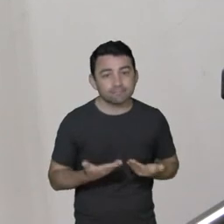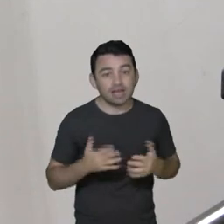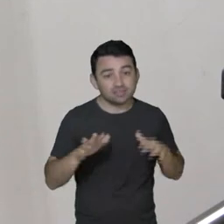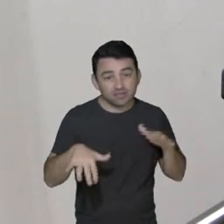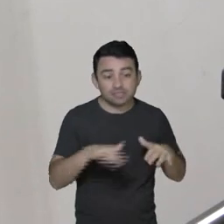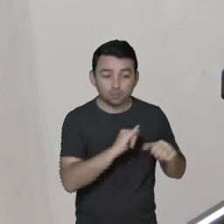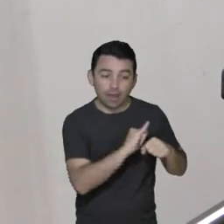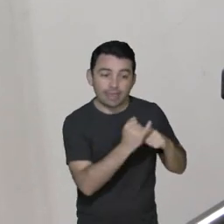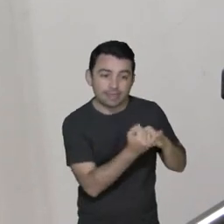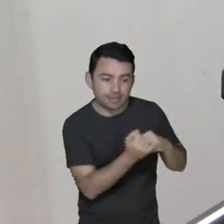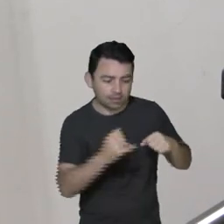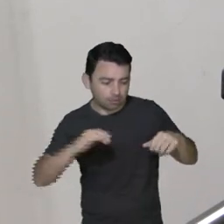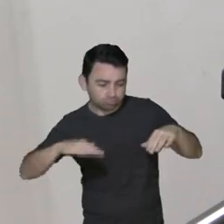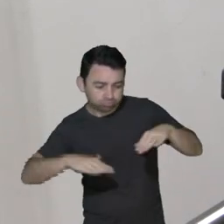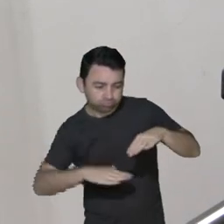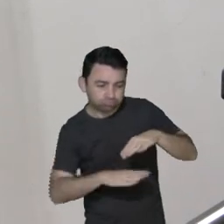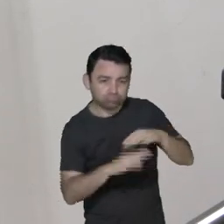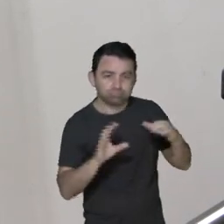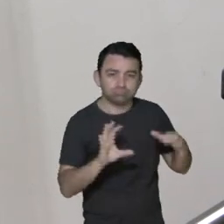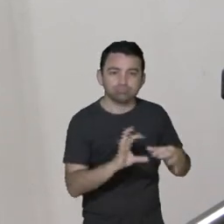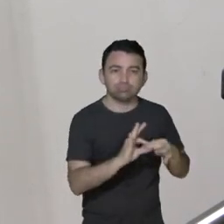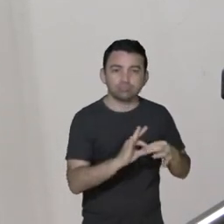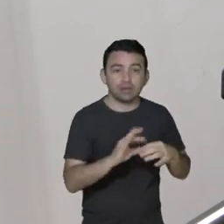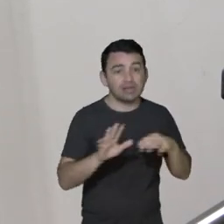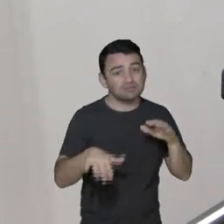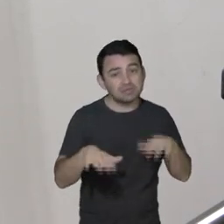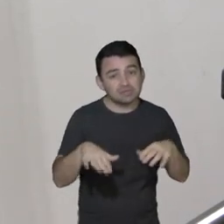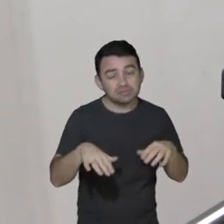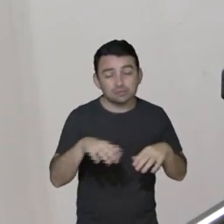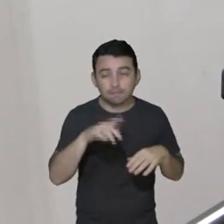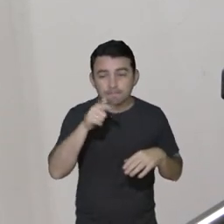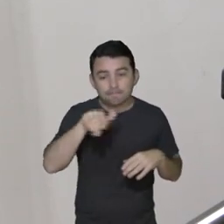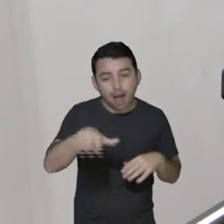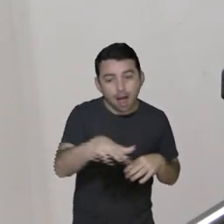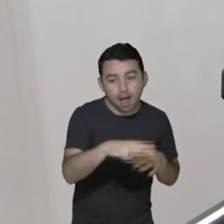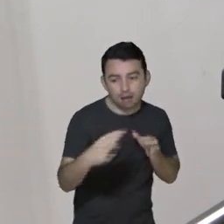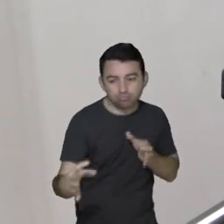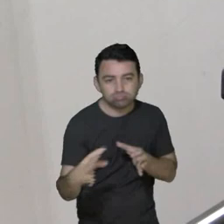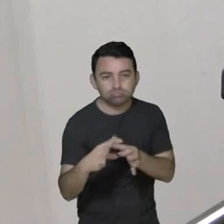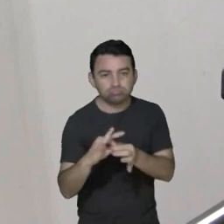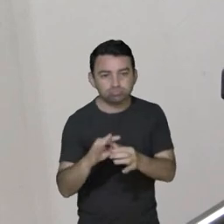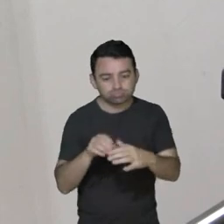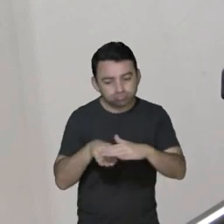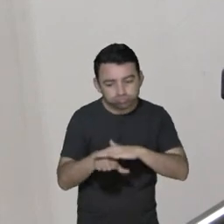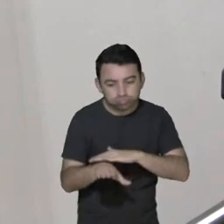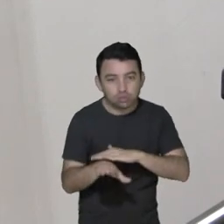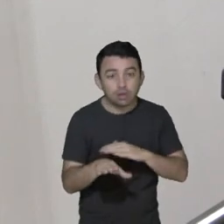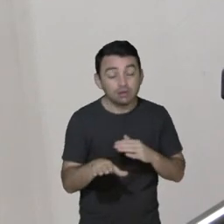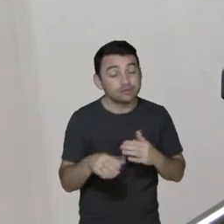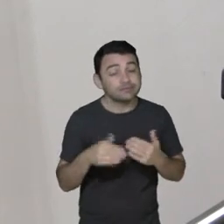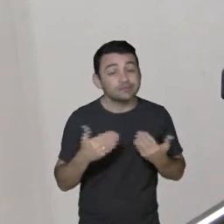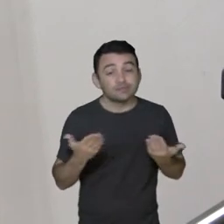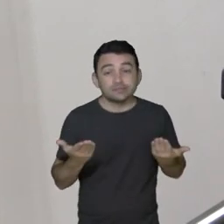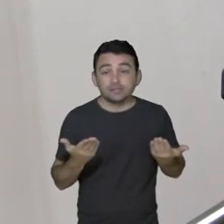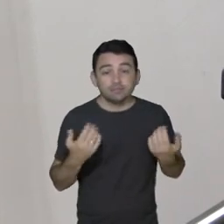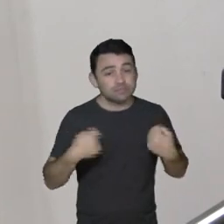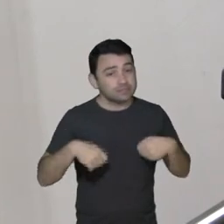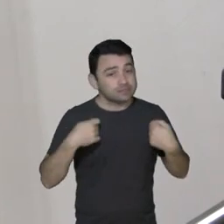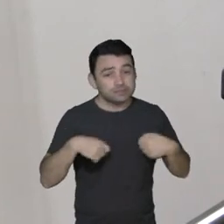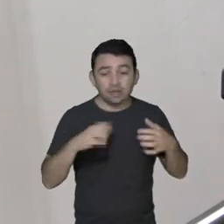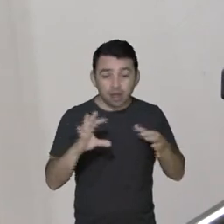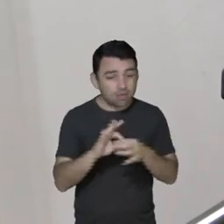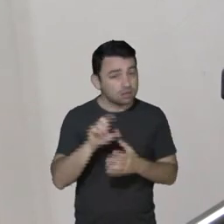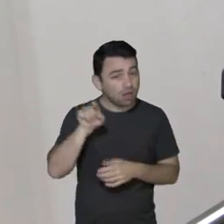construção de novas alternativas de ligações rápidas que possam interligar toda a região nós precisamos dessa ligação